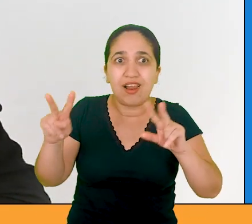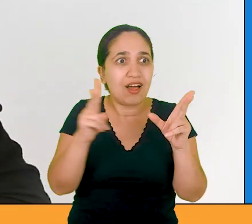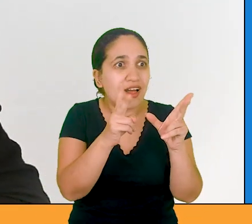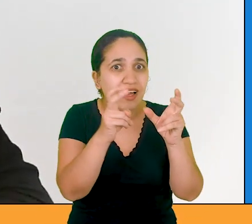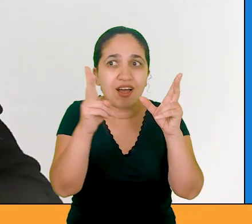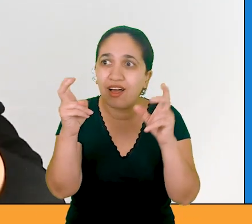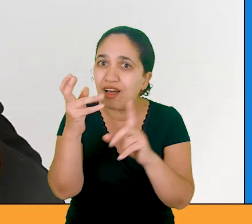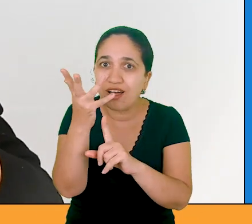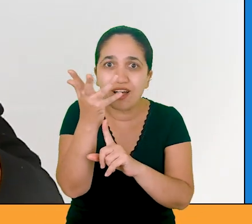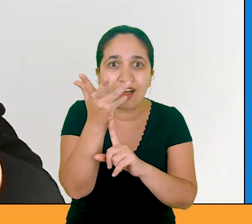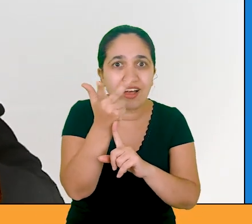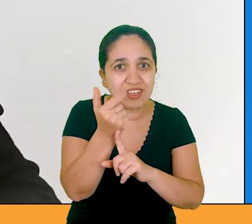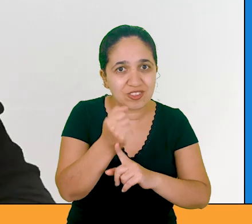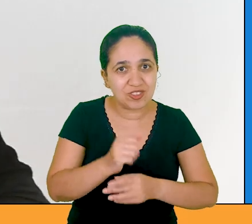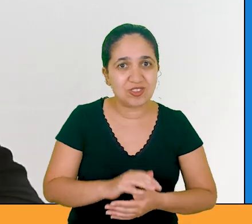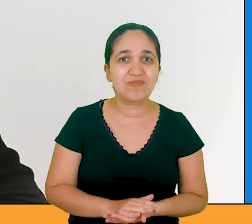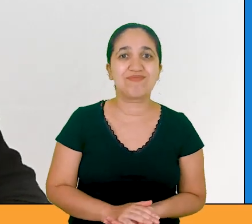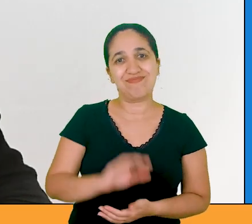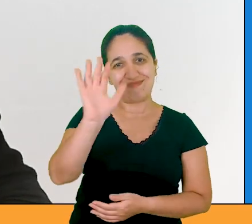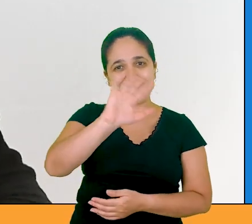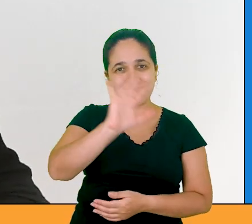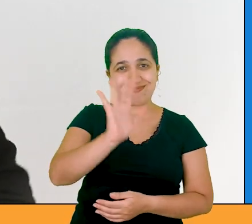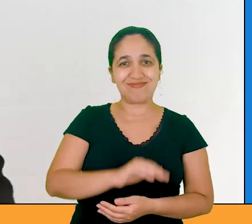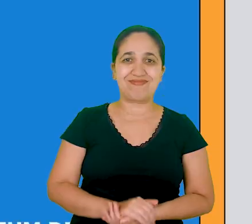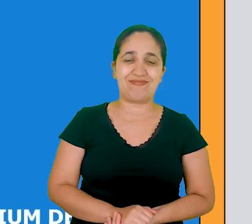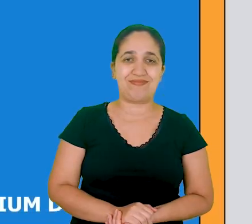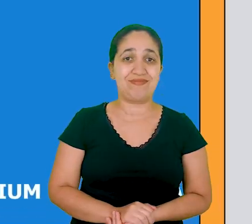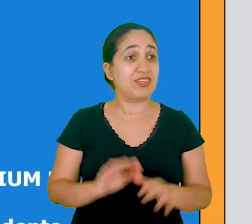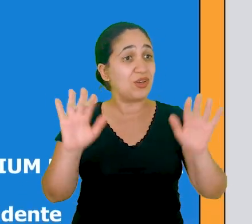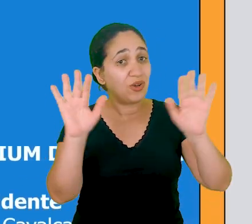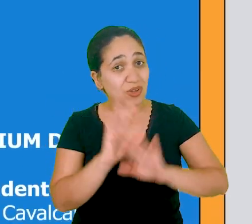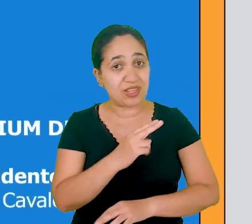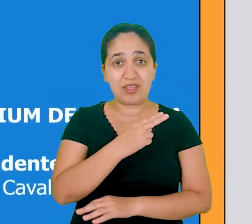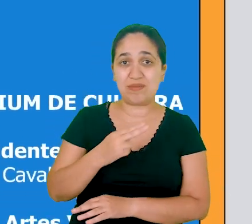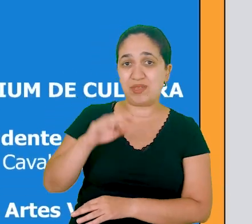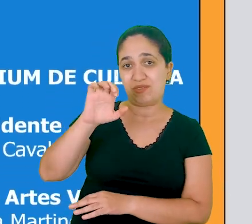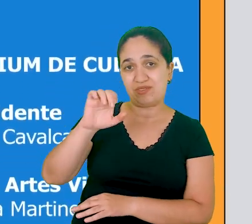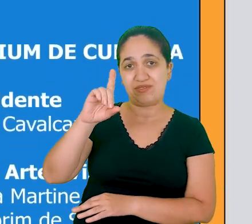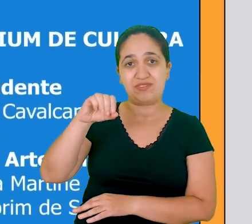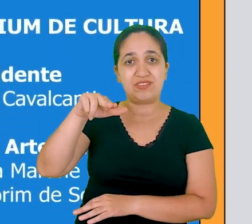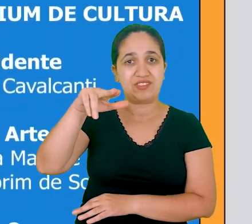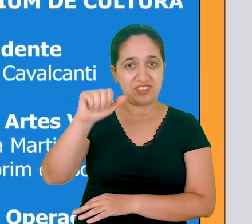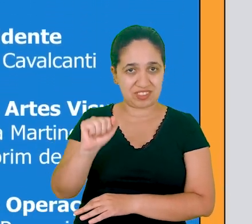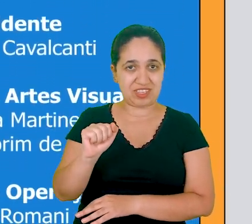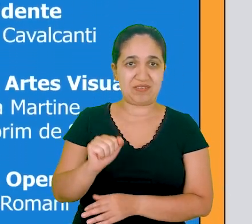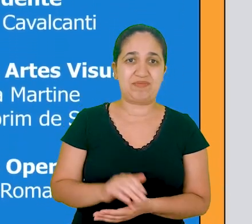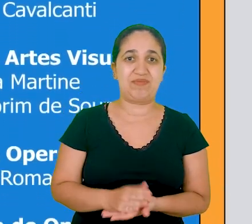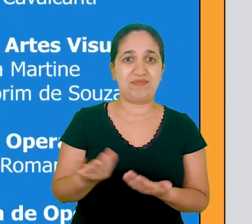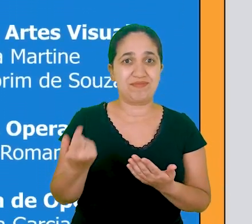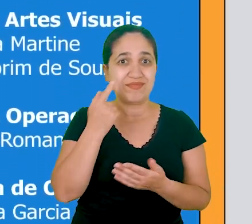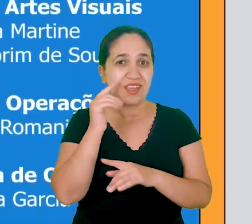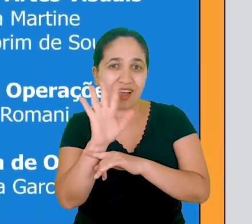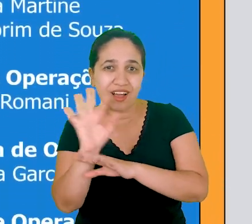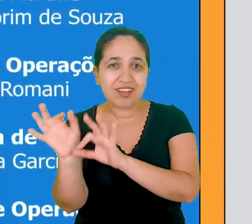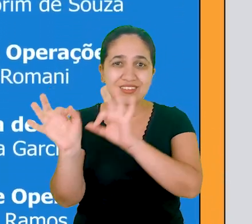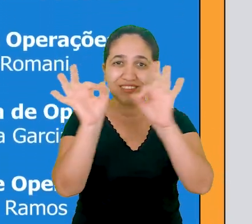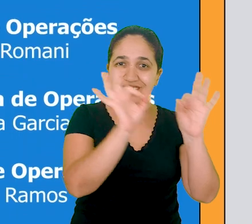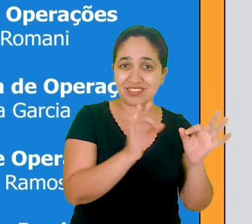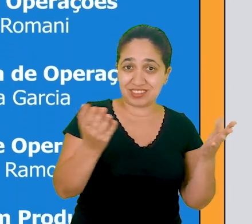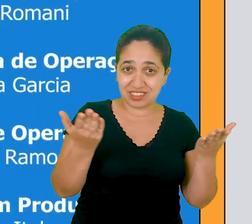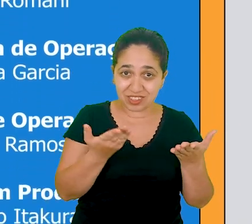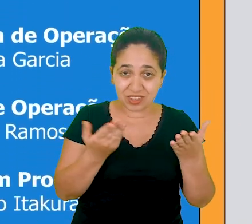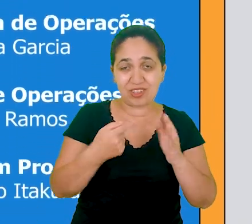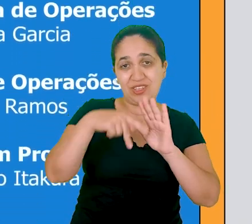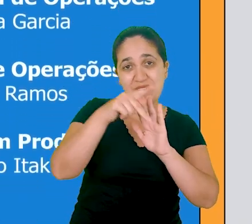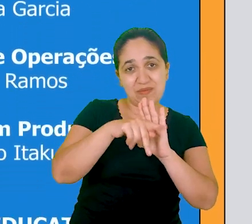Ela faz joia com os polegares, tela dividida em dois. À esquerda, mulher de pele clara e cabelos curtos. À direita, créditos. E este vídeo que acabou de assistir